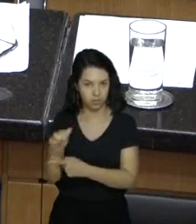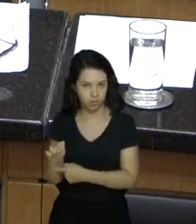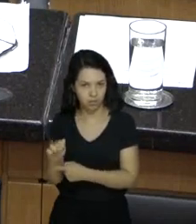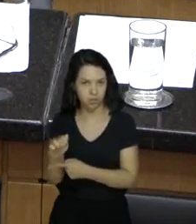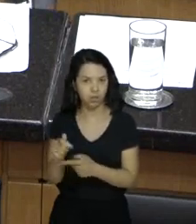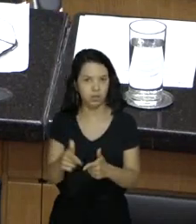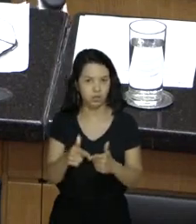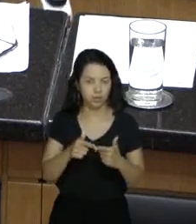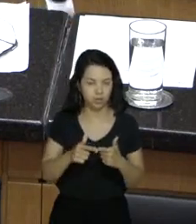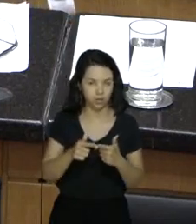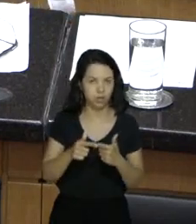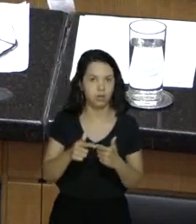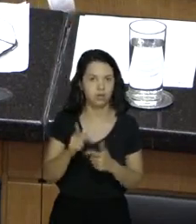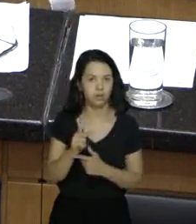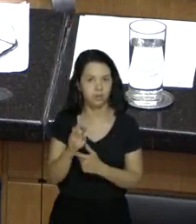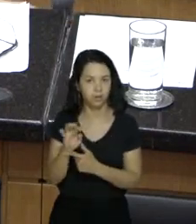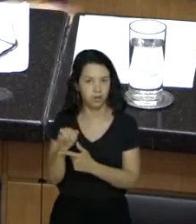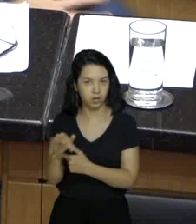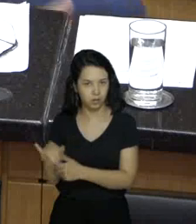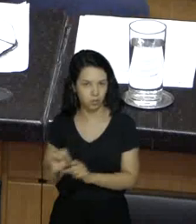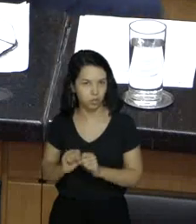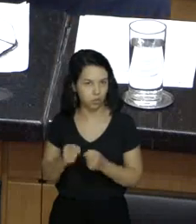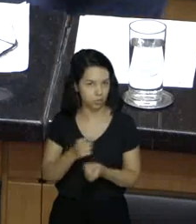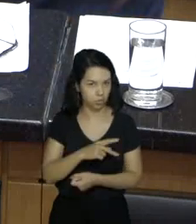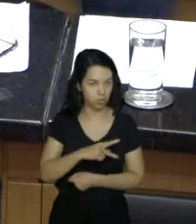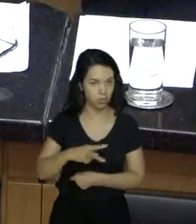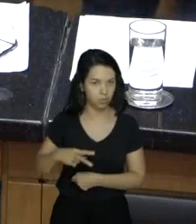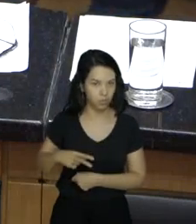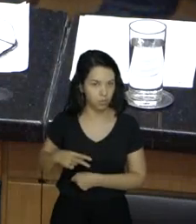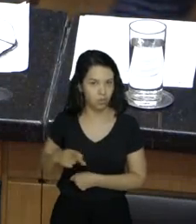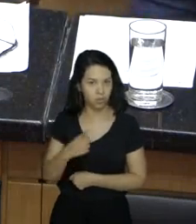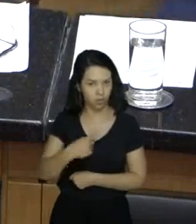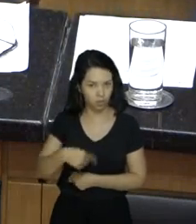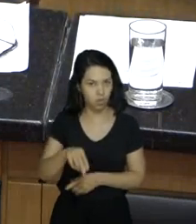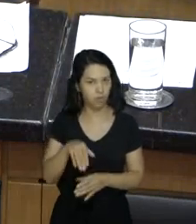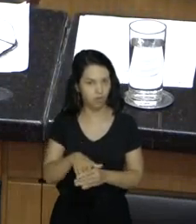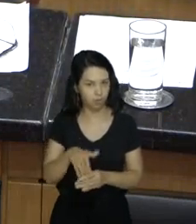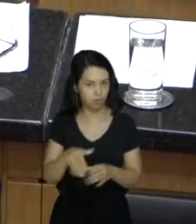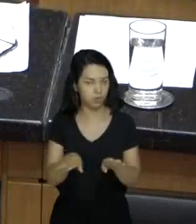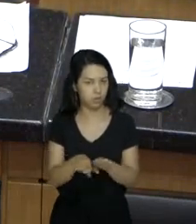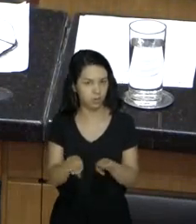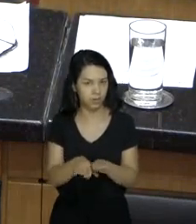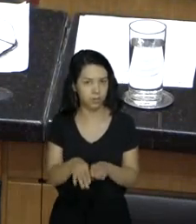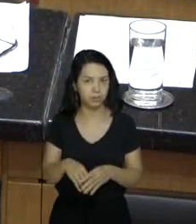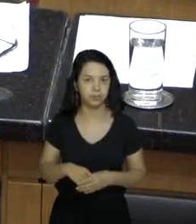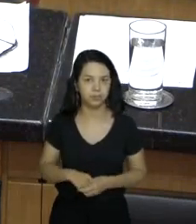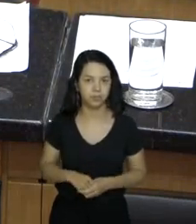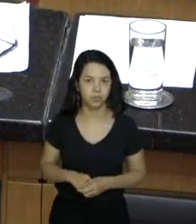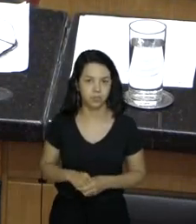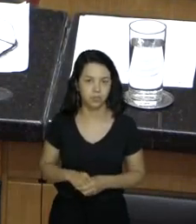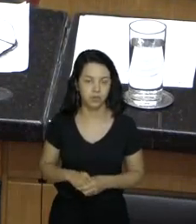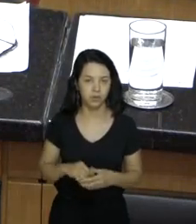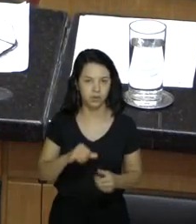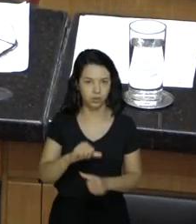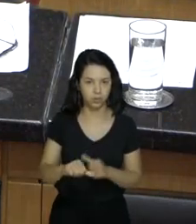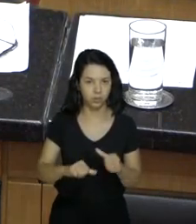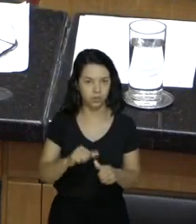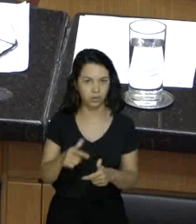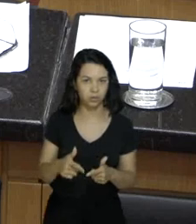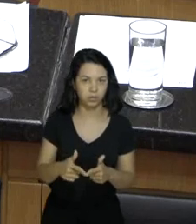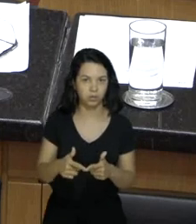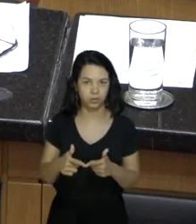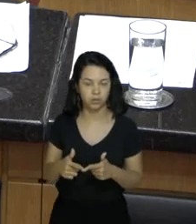da Defensoria Pública, nesse mesmo dia, nós votamos, senhor presidente, a transformação de licença-prêmio em